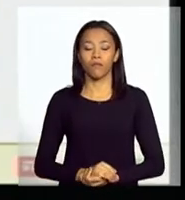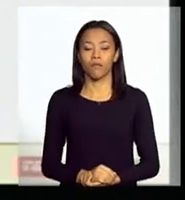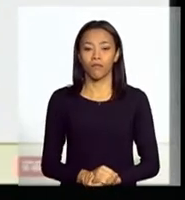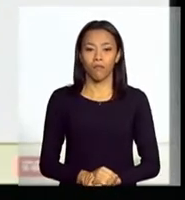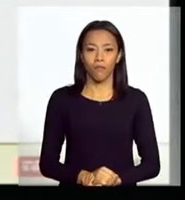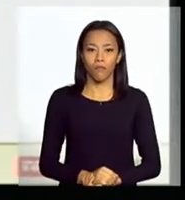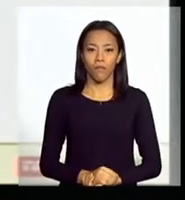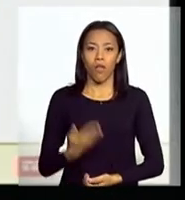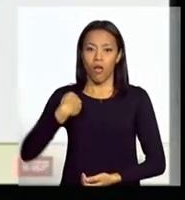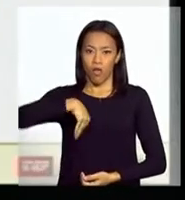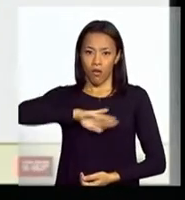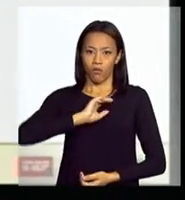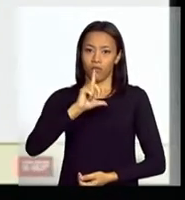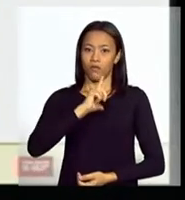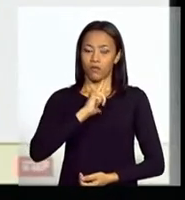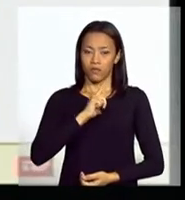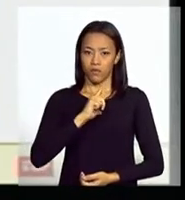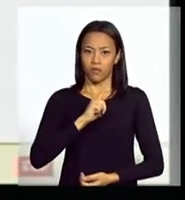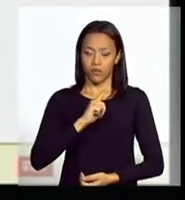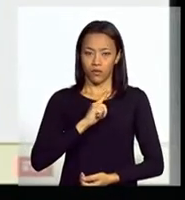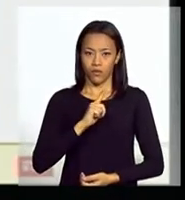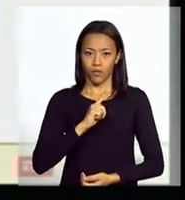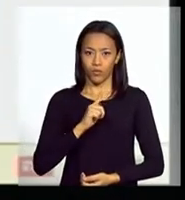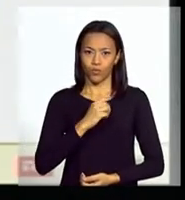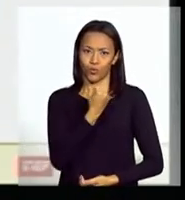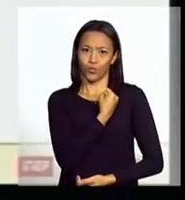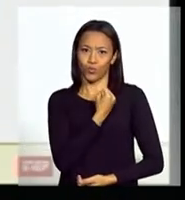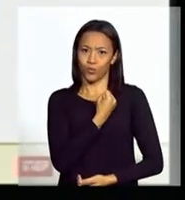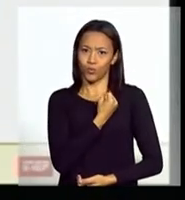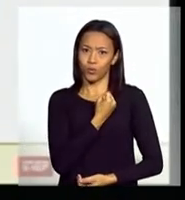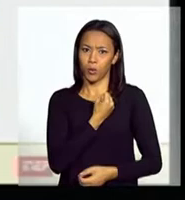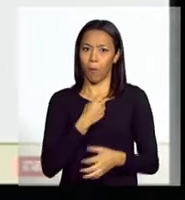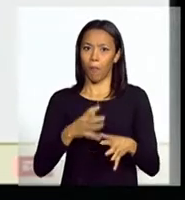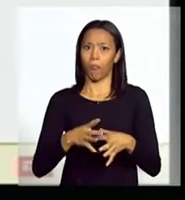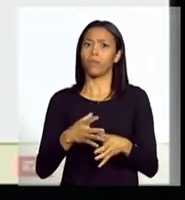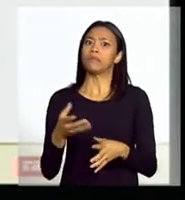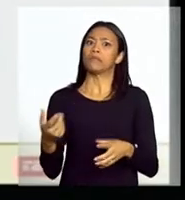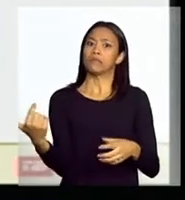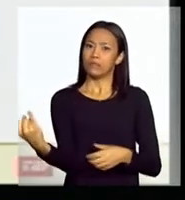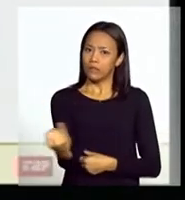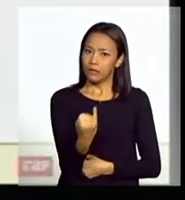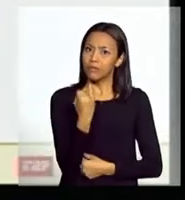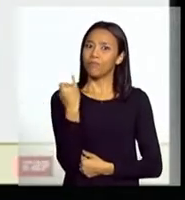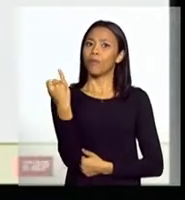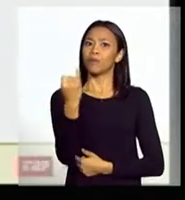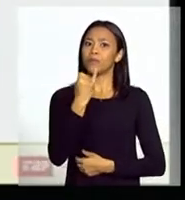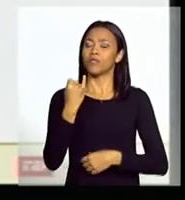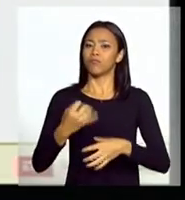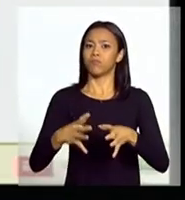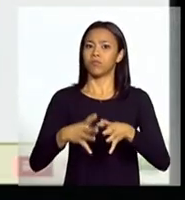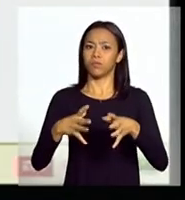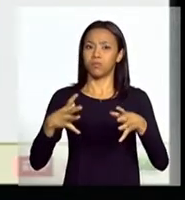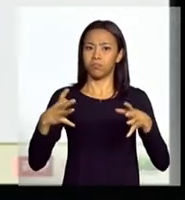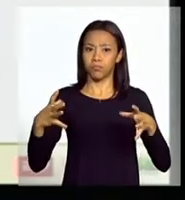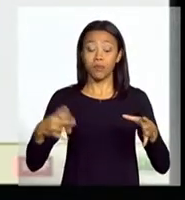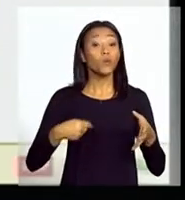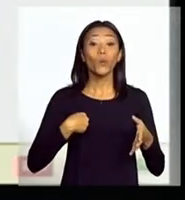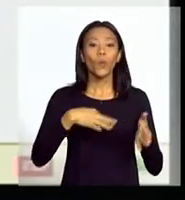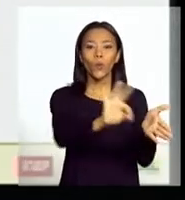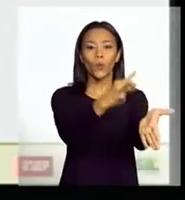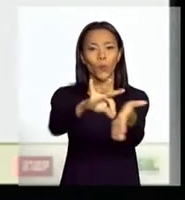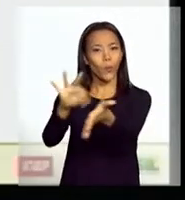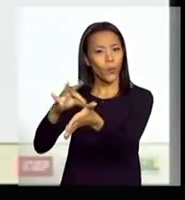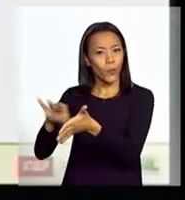tá bom nós temos um crescimento muito importante e na nas inscrições